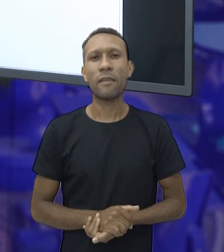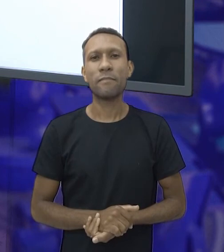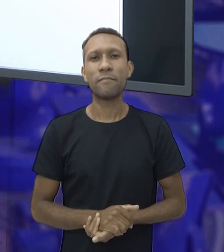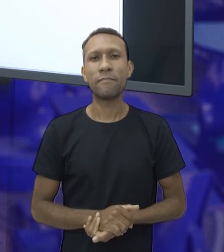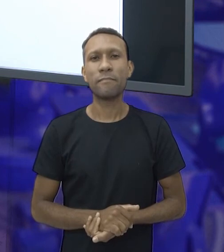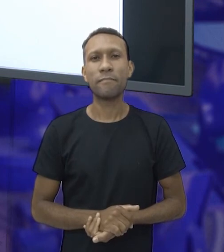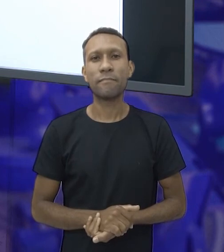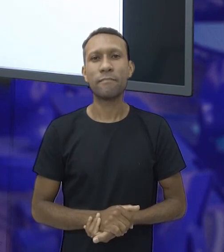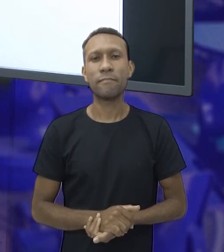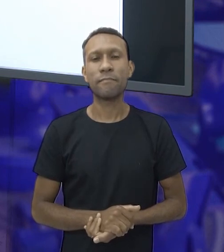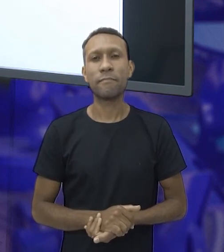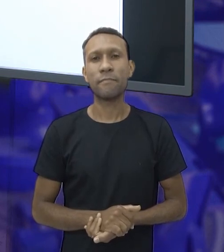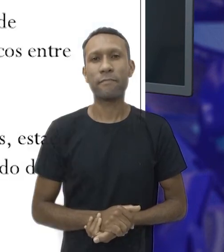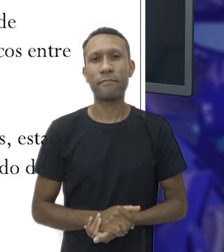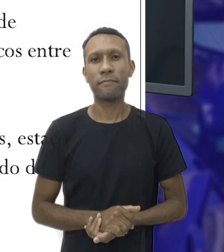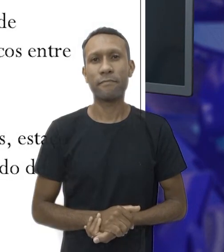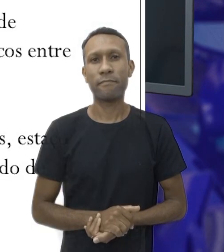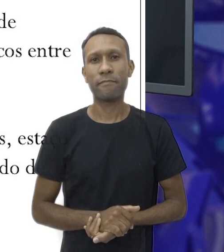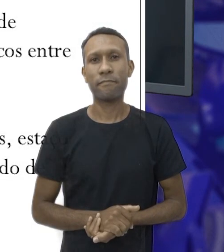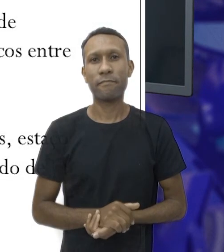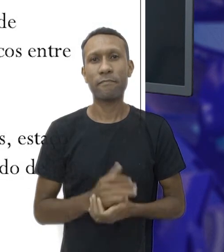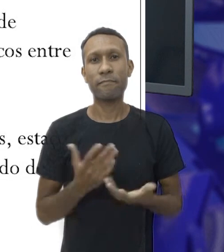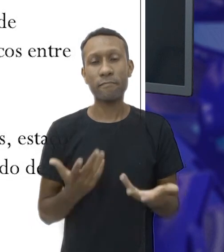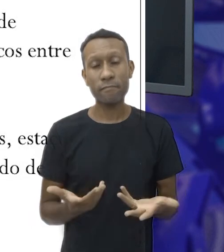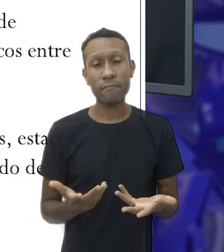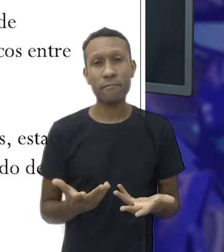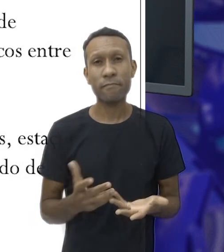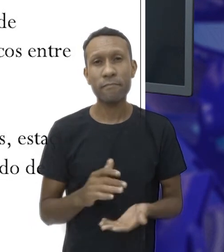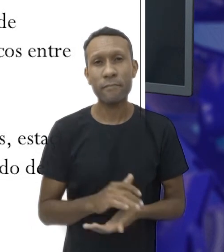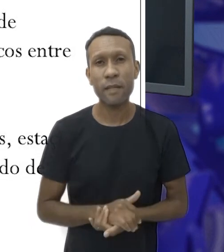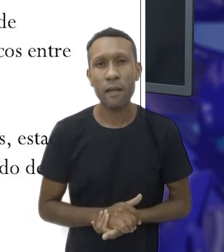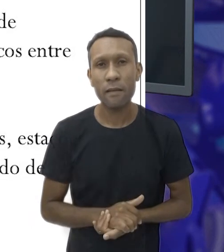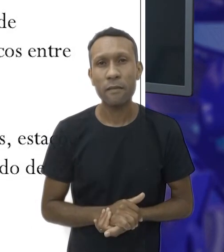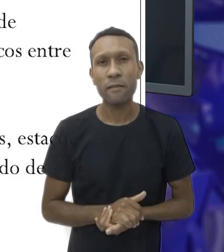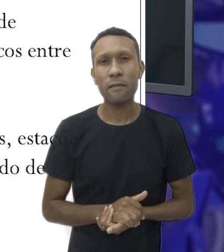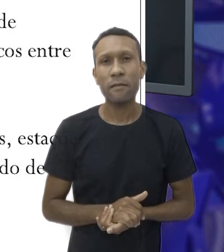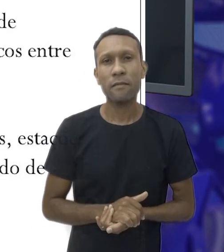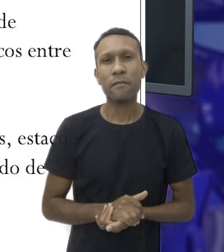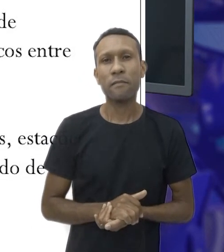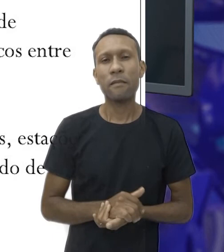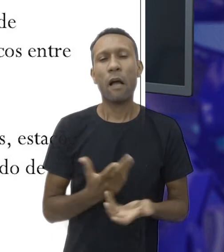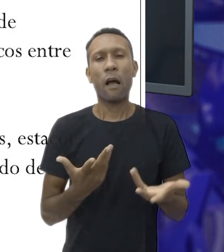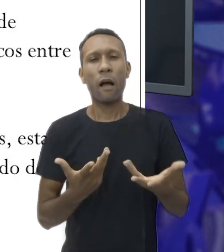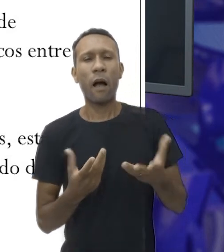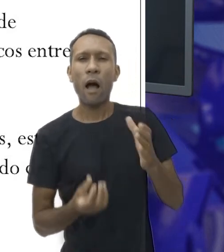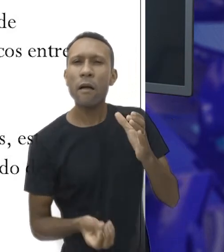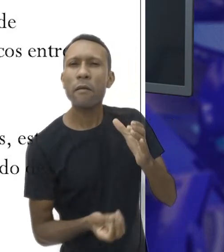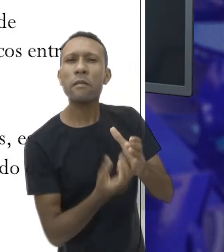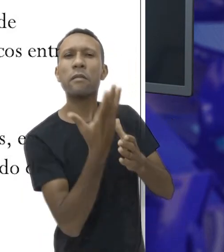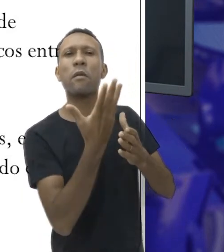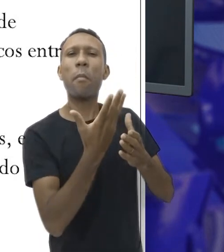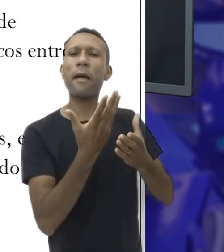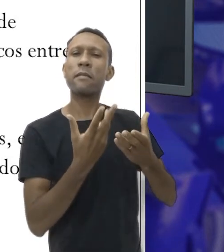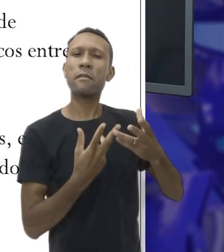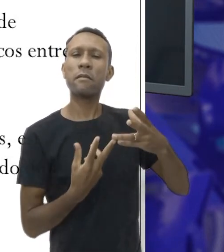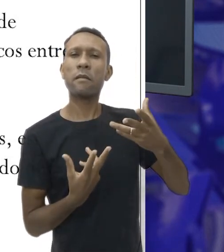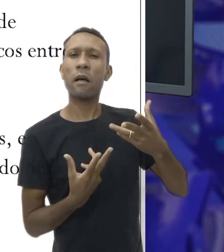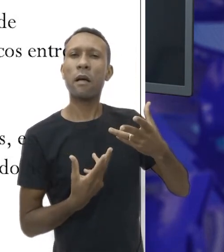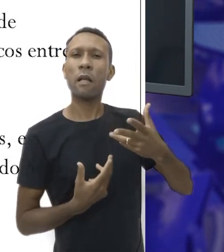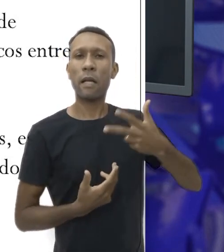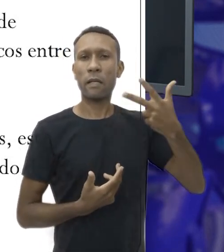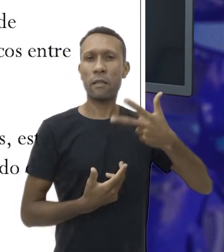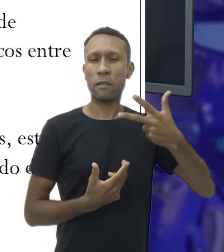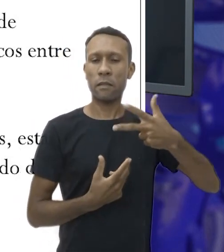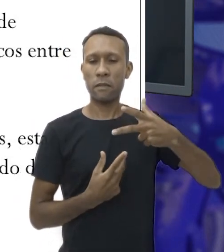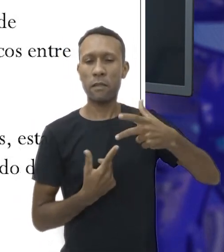terminar. Não é? Vamos aqui para as invenções e as descobertas dessa terceira revolução. Novas ligas metálicas